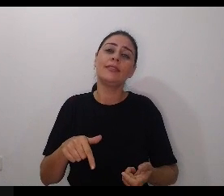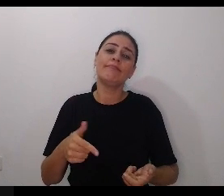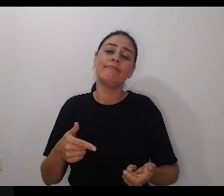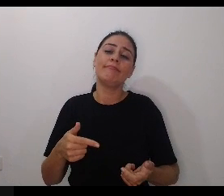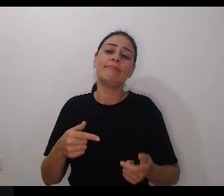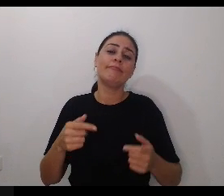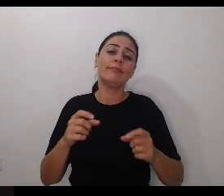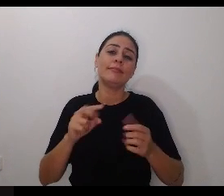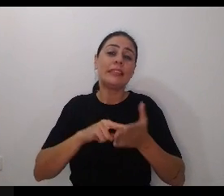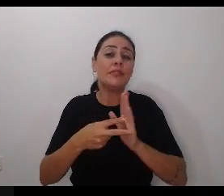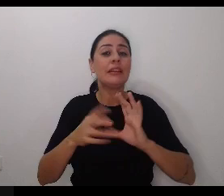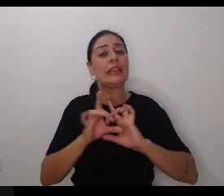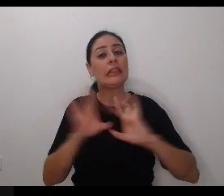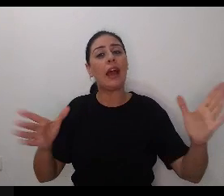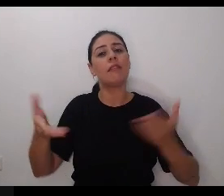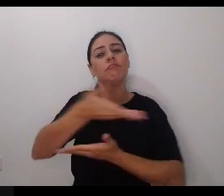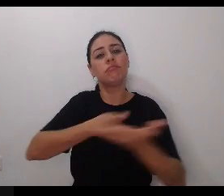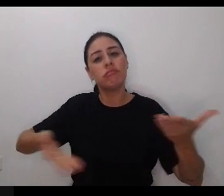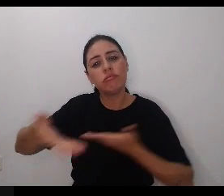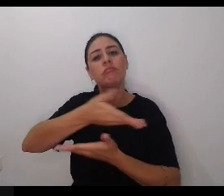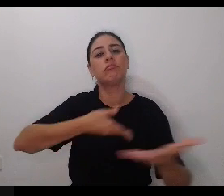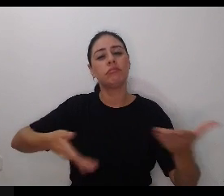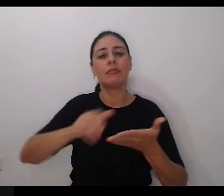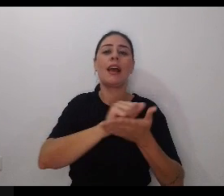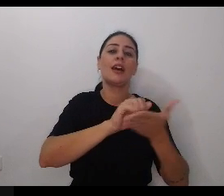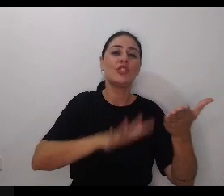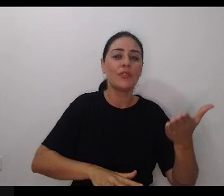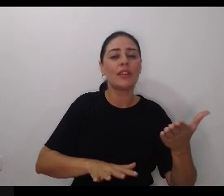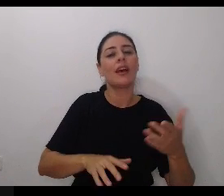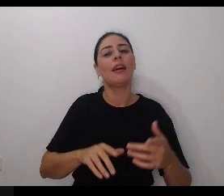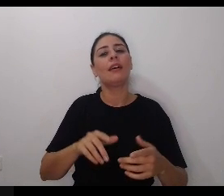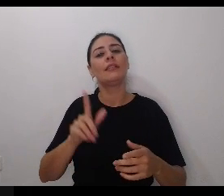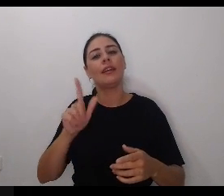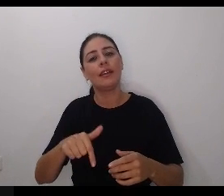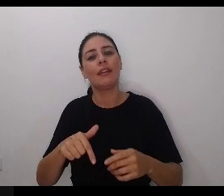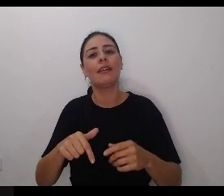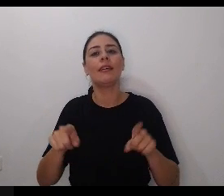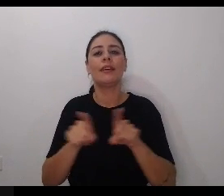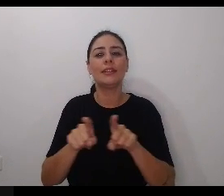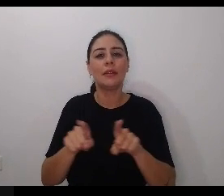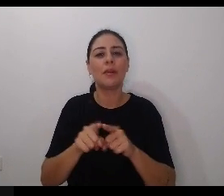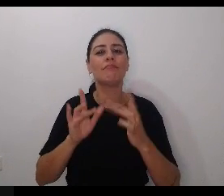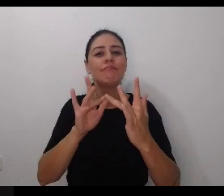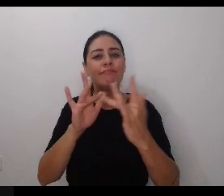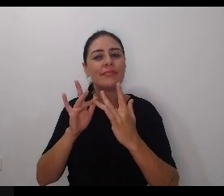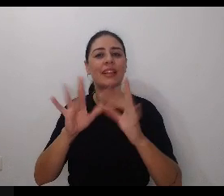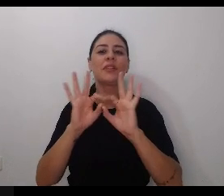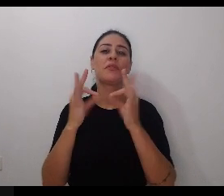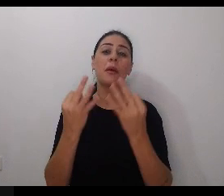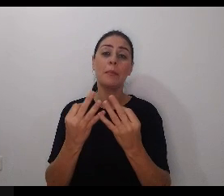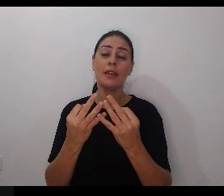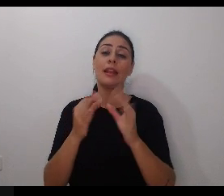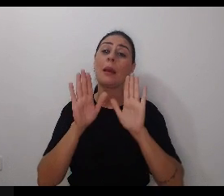pensar numa adaptação disso, né? Para permitir essa interação, para permitir as